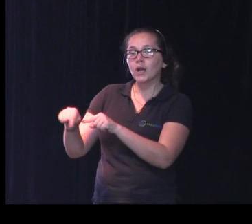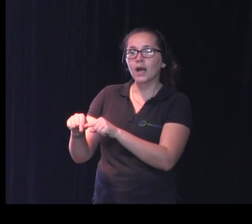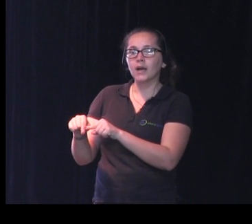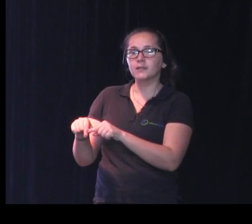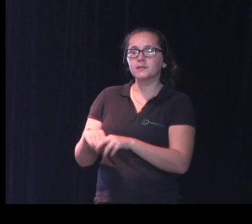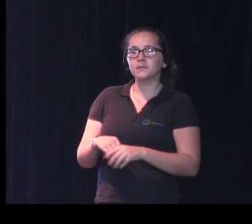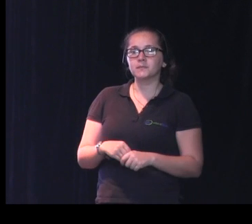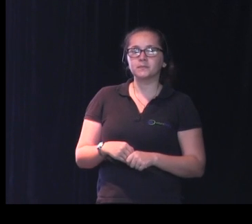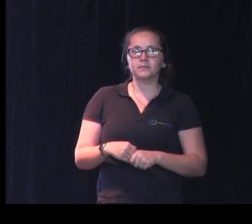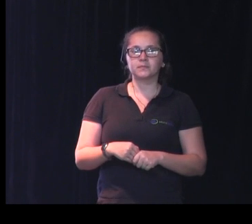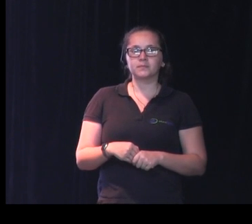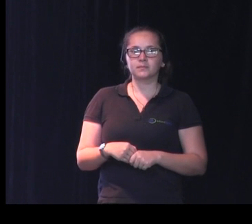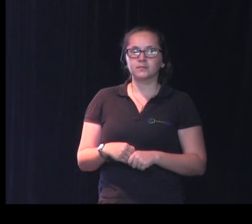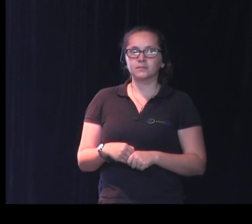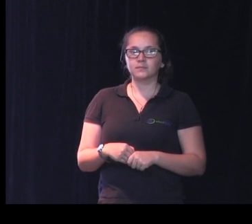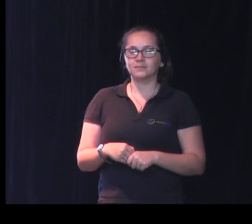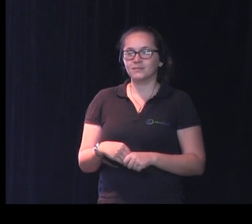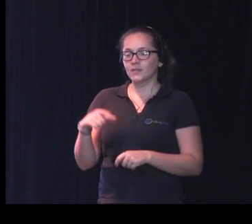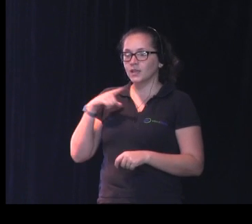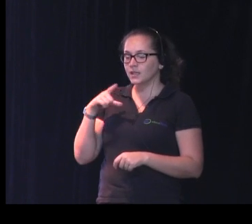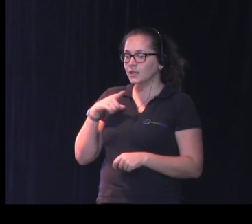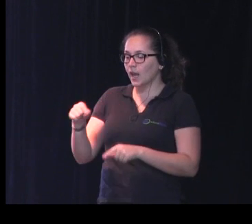Quais os lugares que estavam